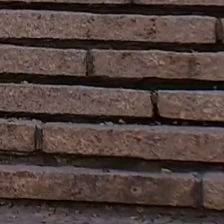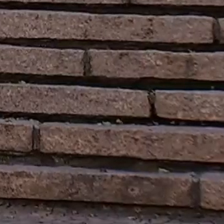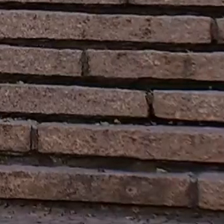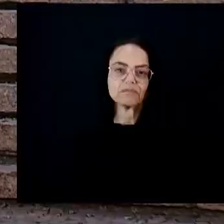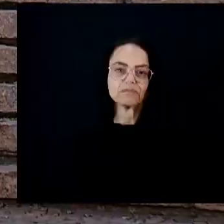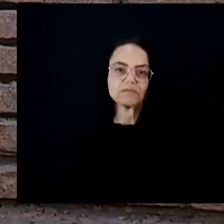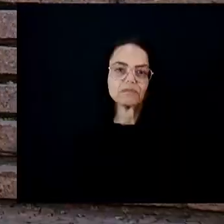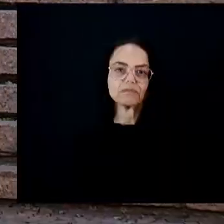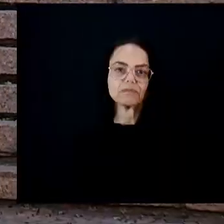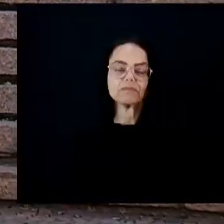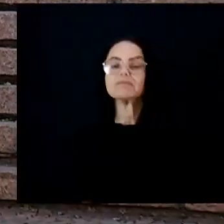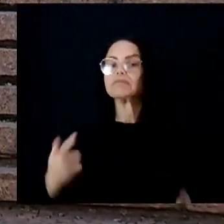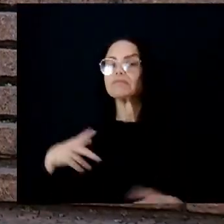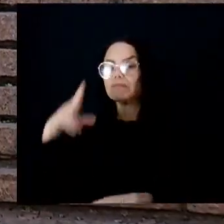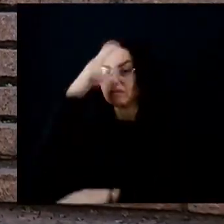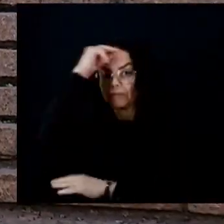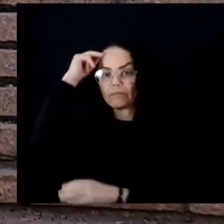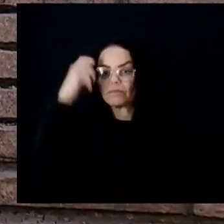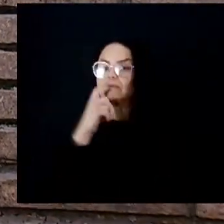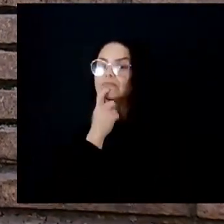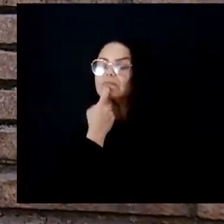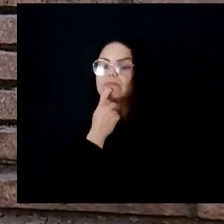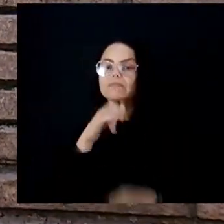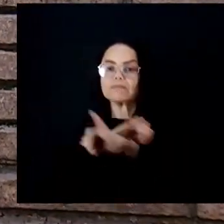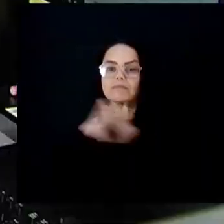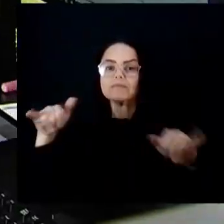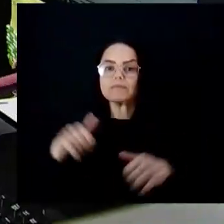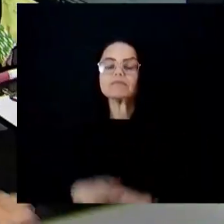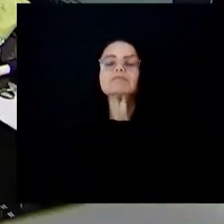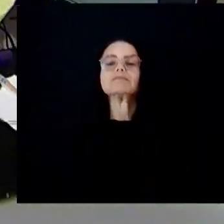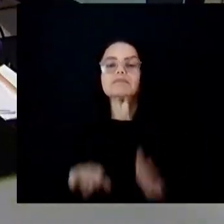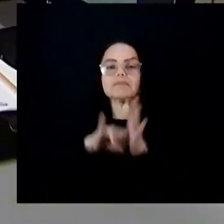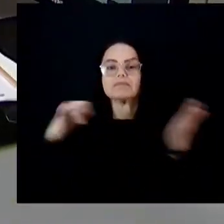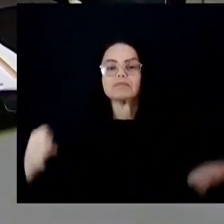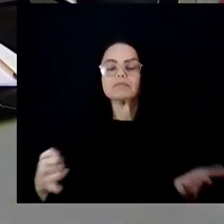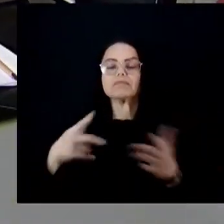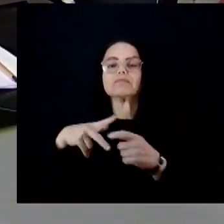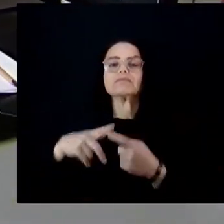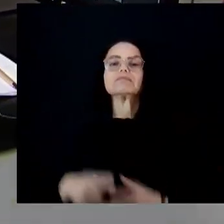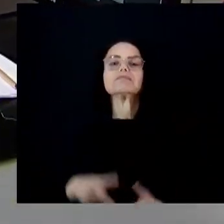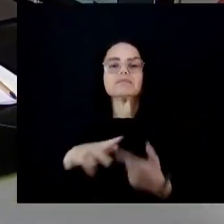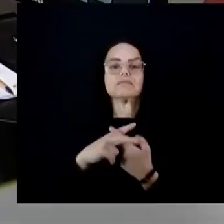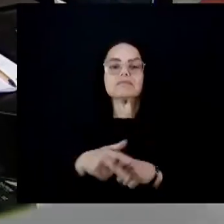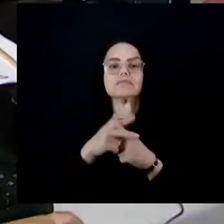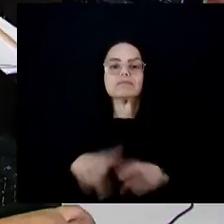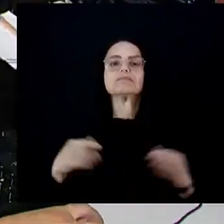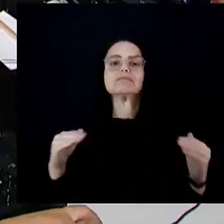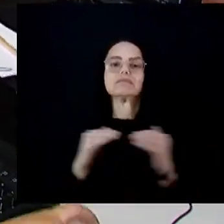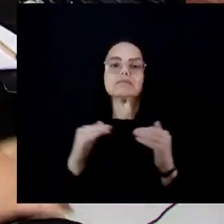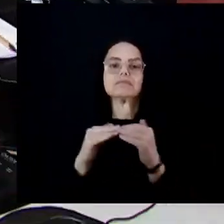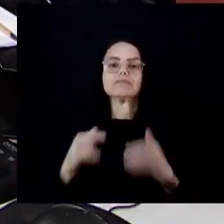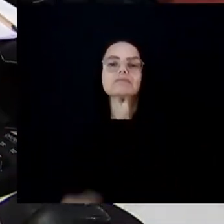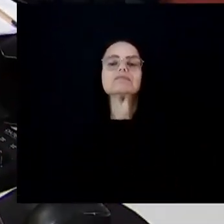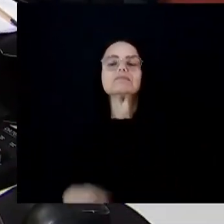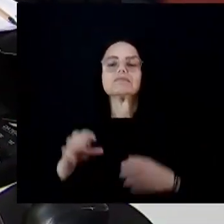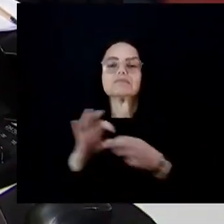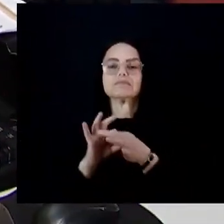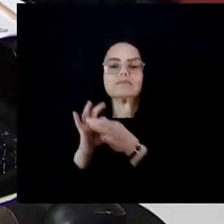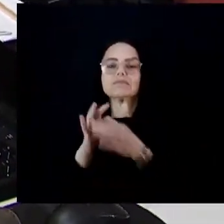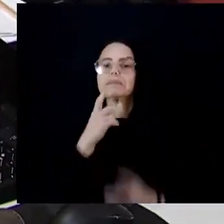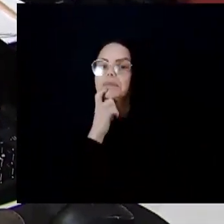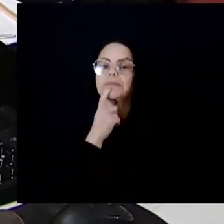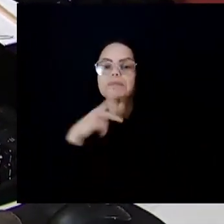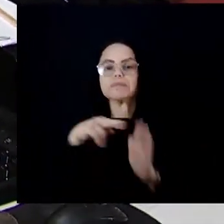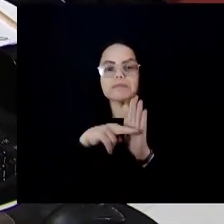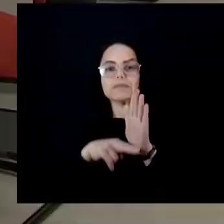A Prefeitura de Campinas publicou os editais que regulamentam a segunda etapa do Concilia Campinas. O programa permite a